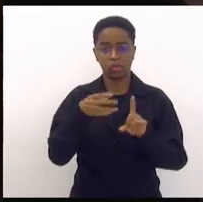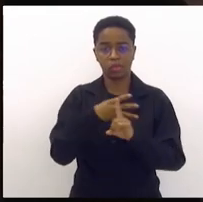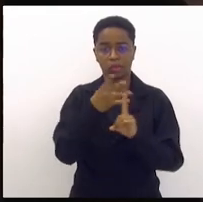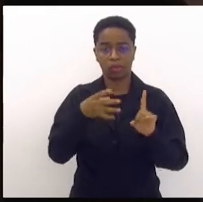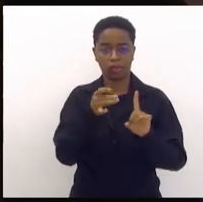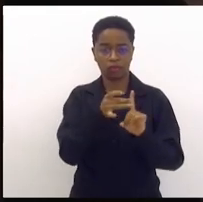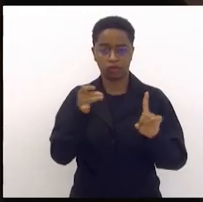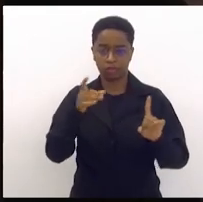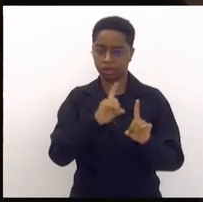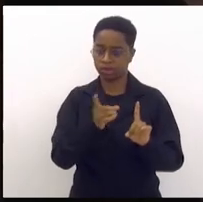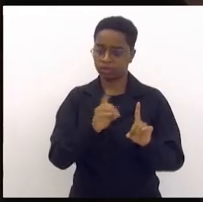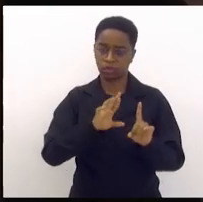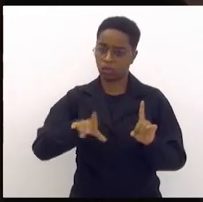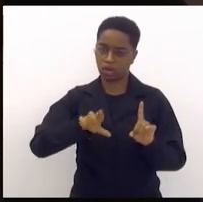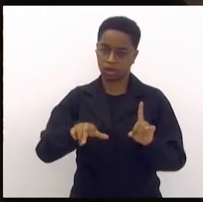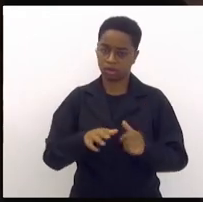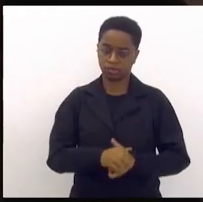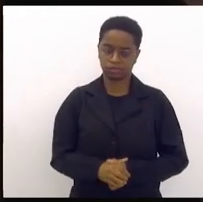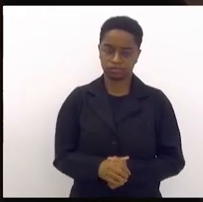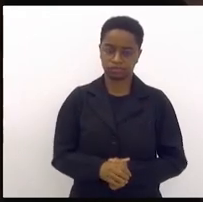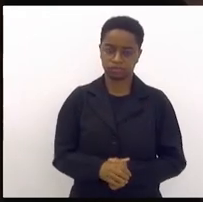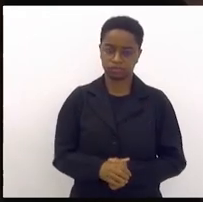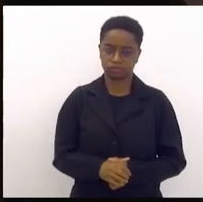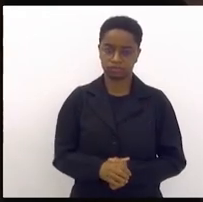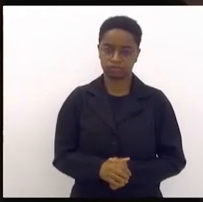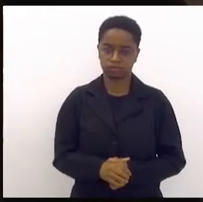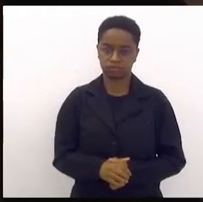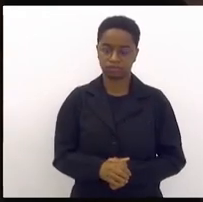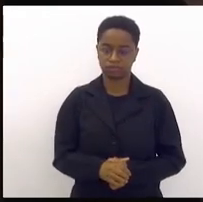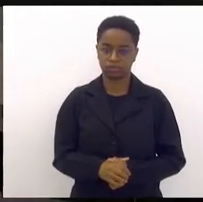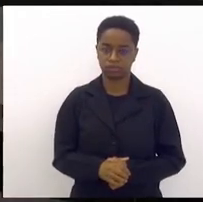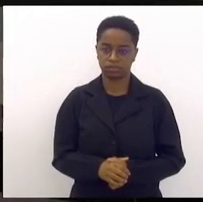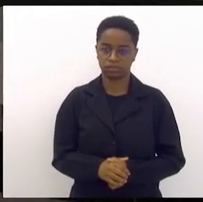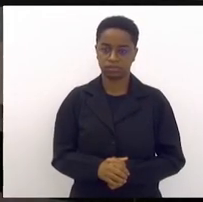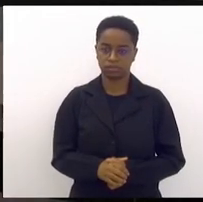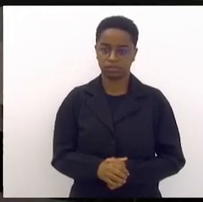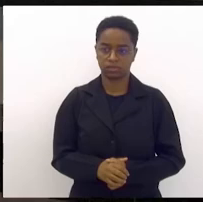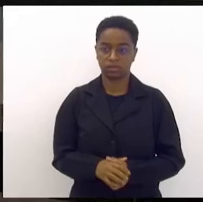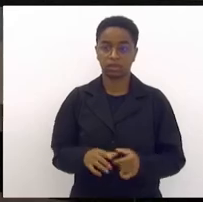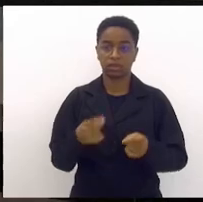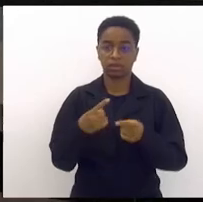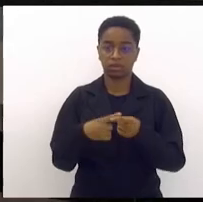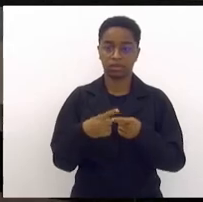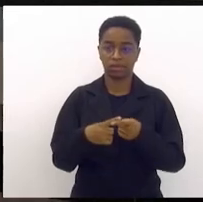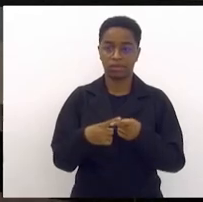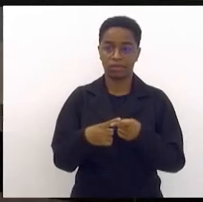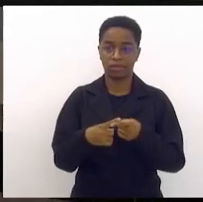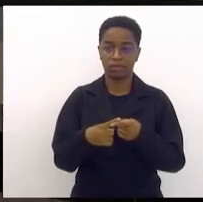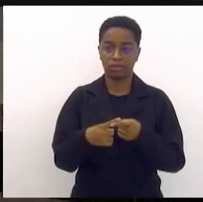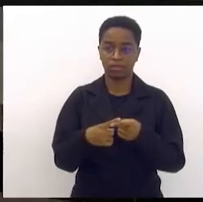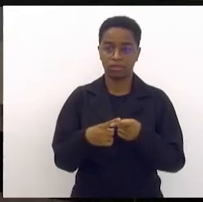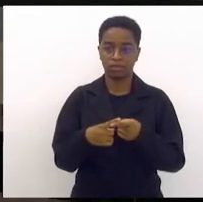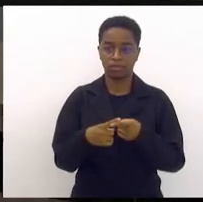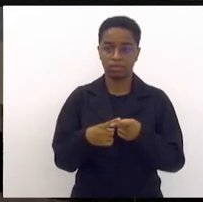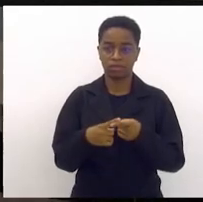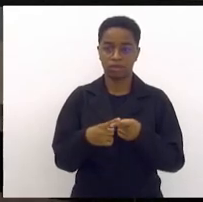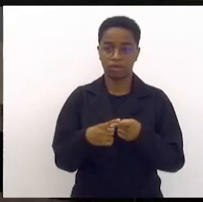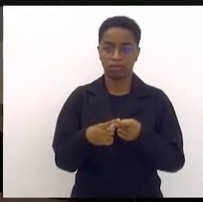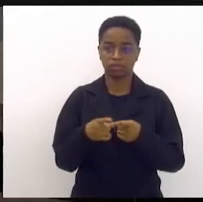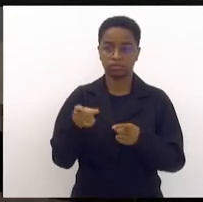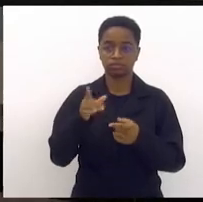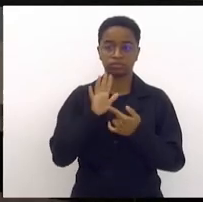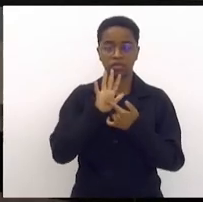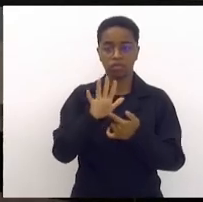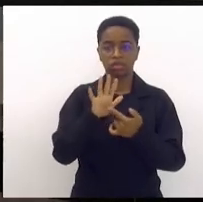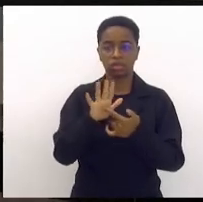secretário Gutenberg, não se trata de homofobia. Corre a boca pequena, Alexandre Freitas, nos